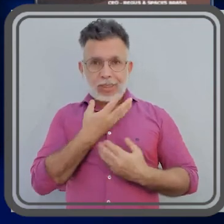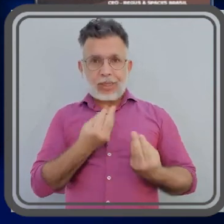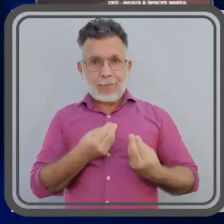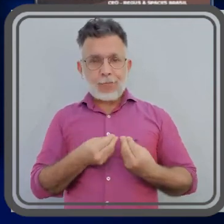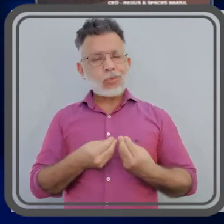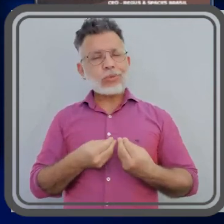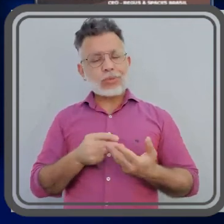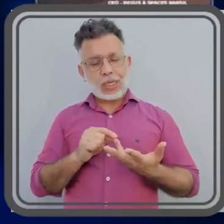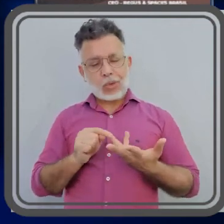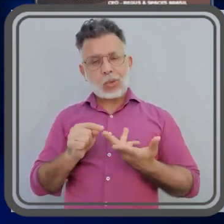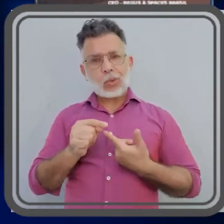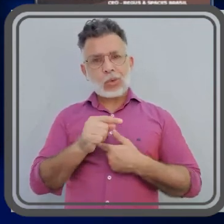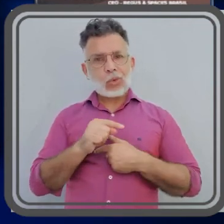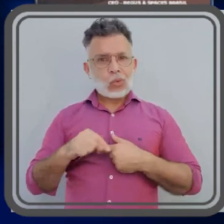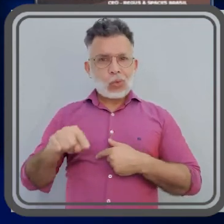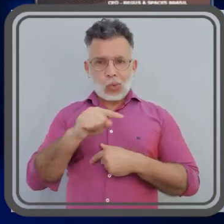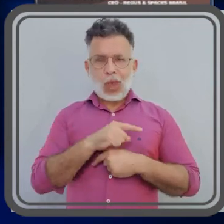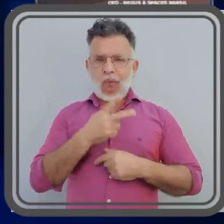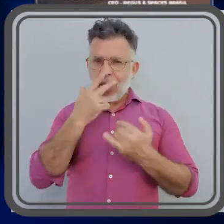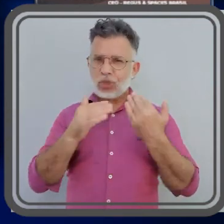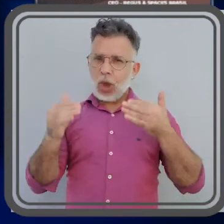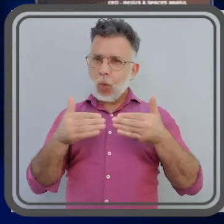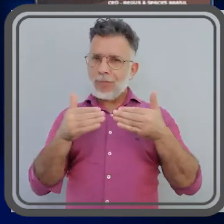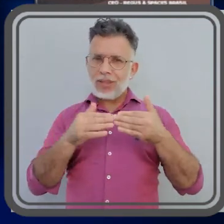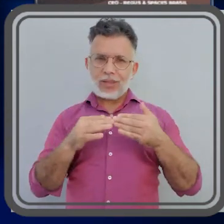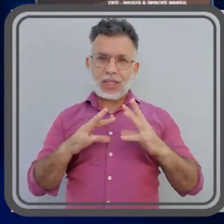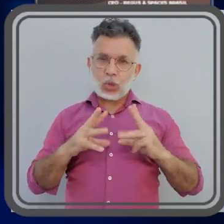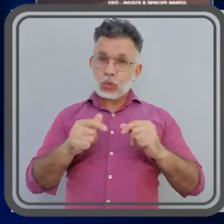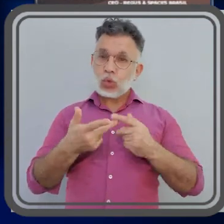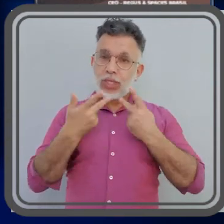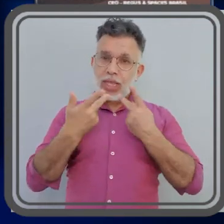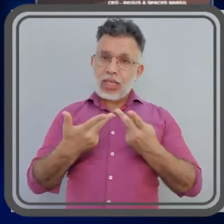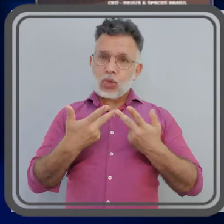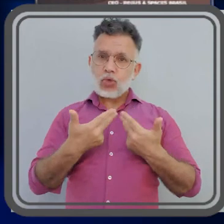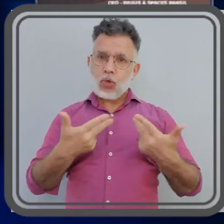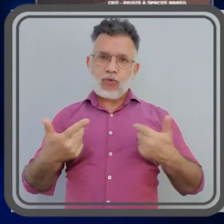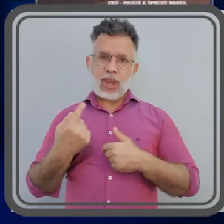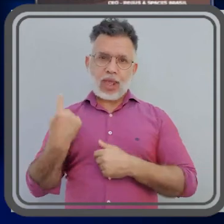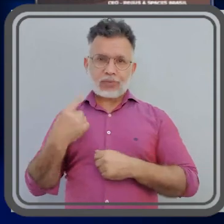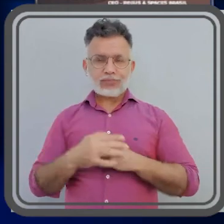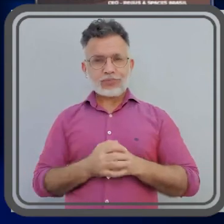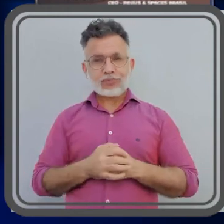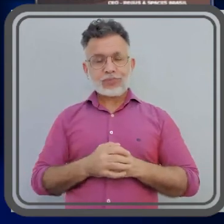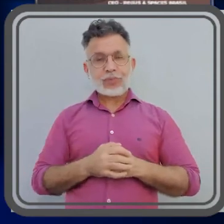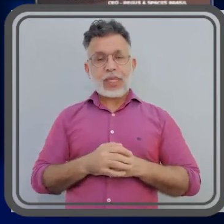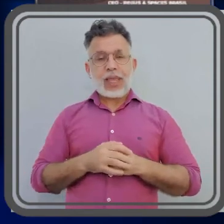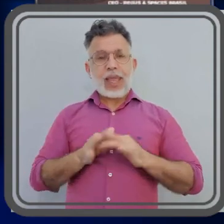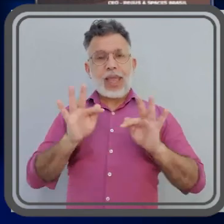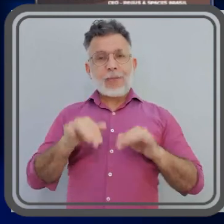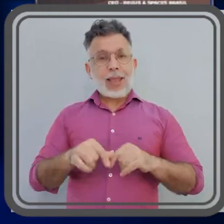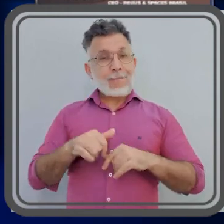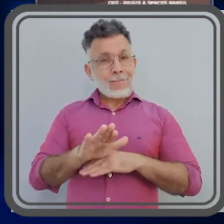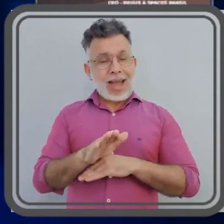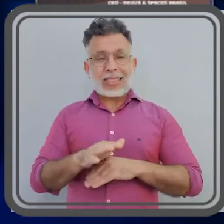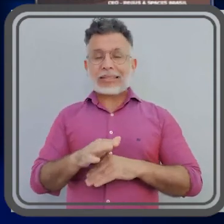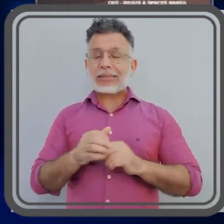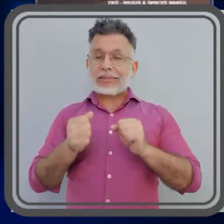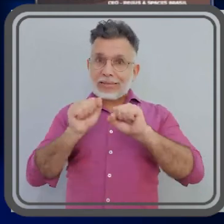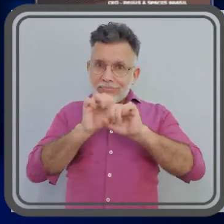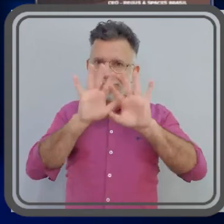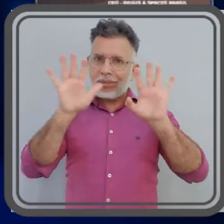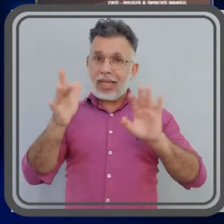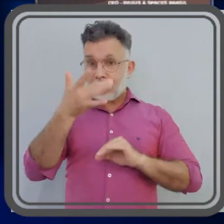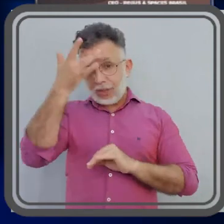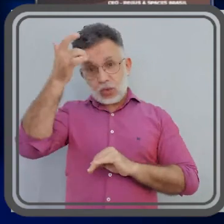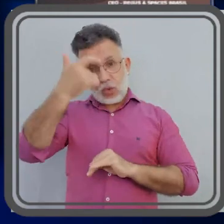muita taxa alta. Eu acho que é uma combinação de todas as coisas que eu falei ali. Então, e para terminar, cada vez mais transparência. As